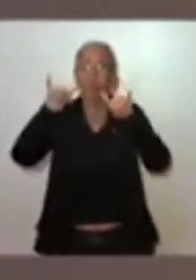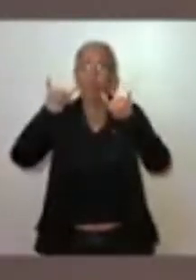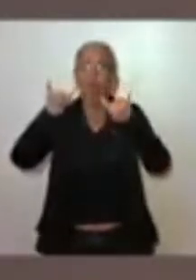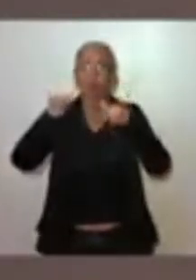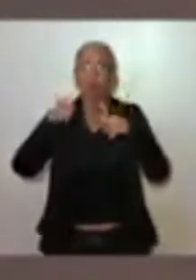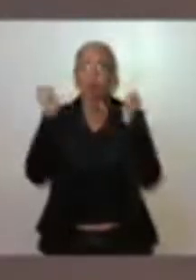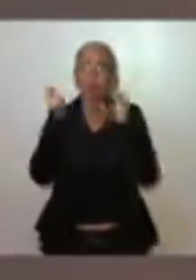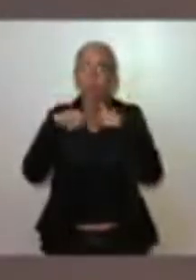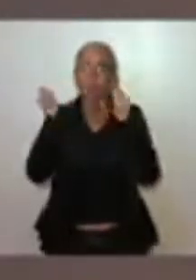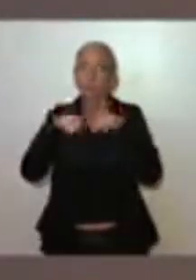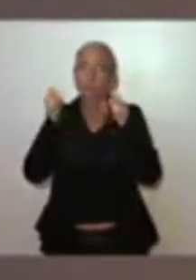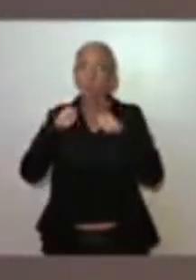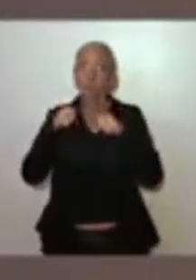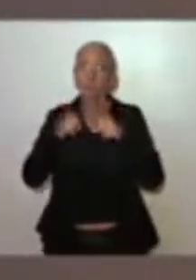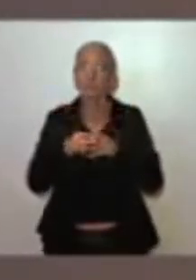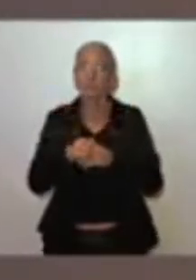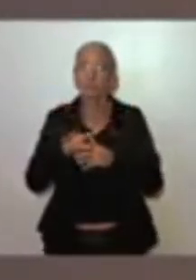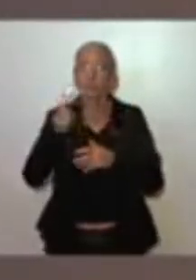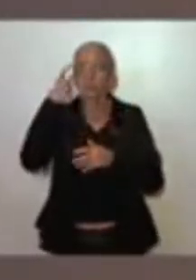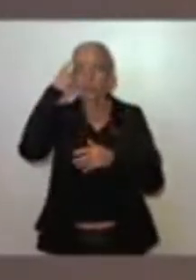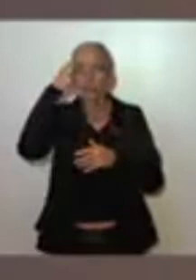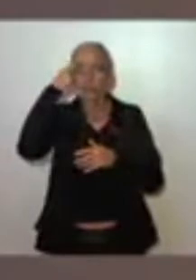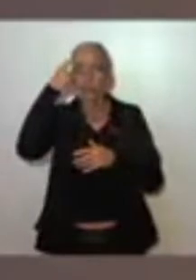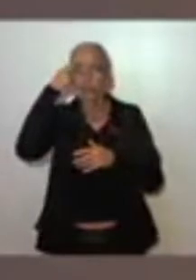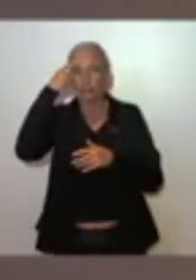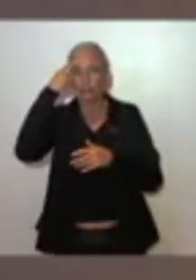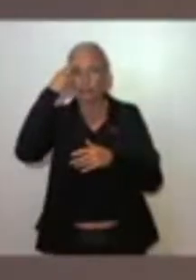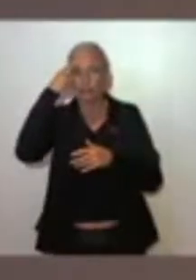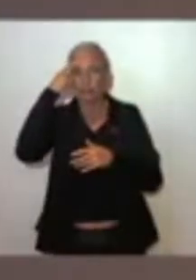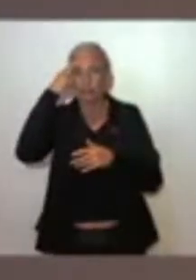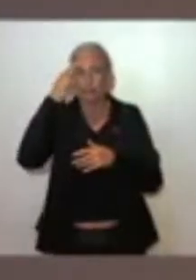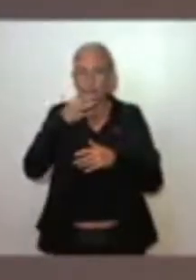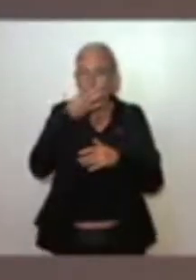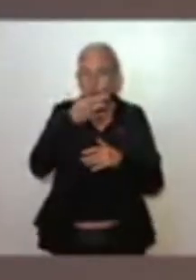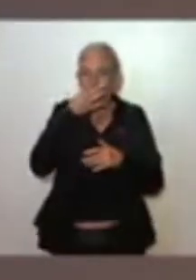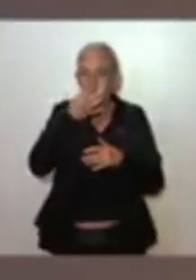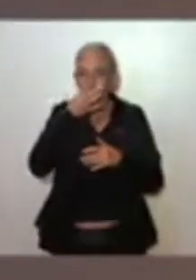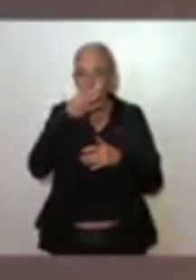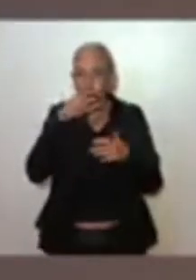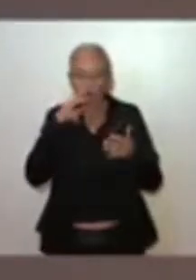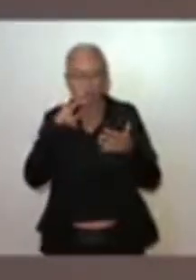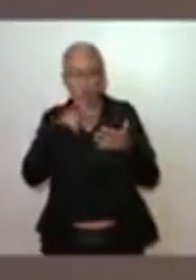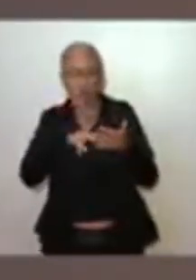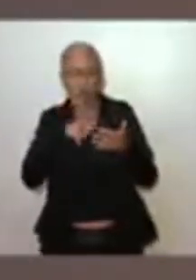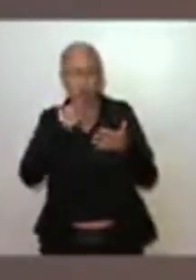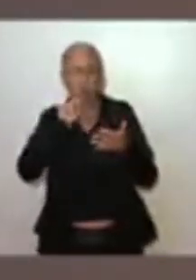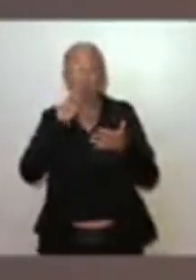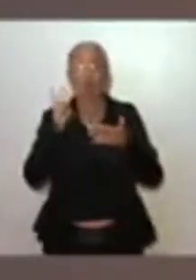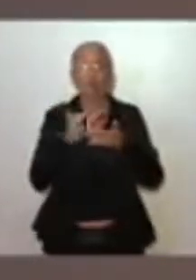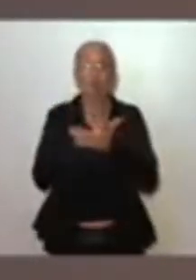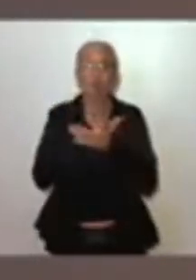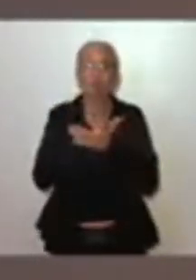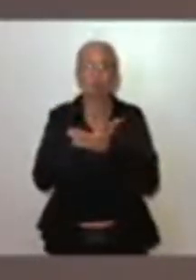ter um mínimo de avaliação crítica do que esteja acontecendo